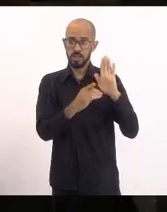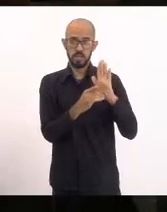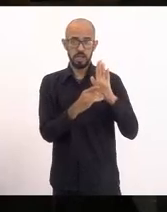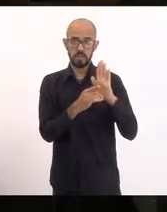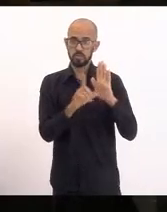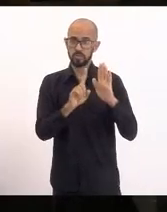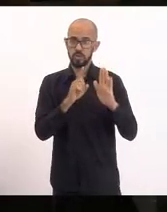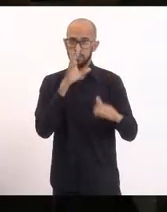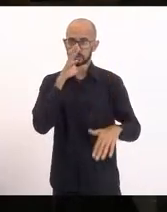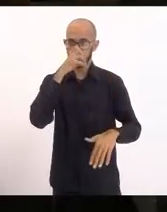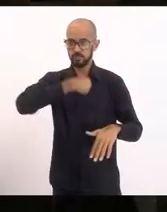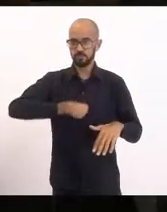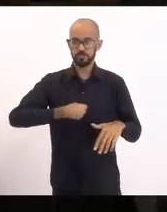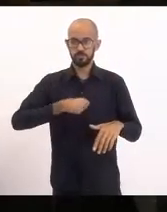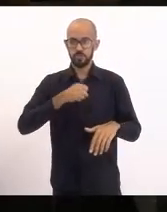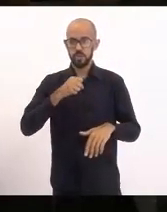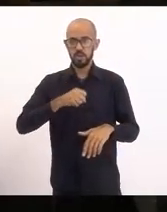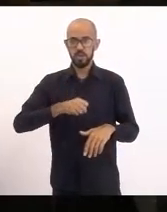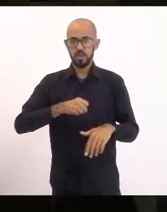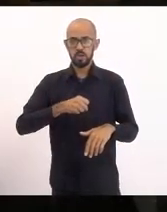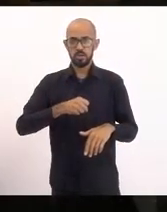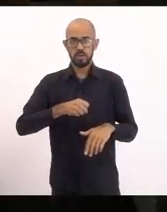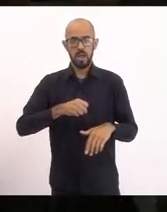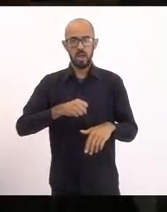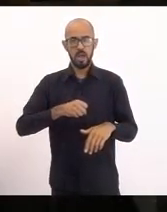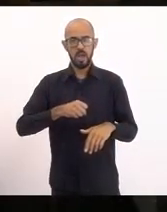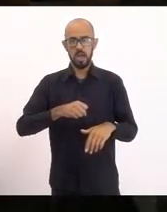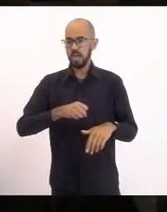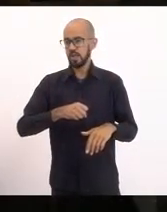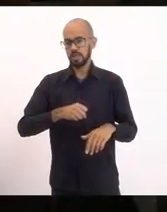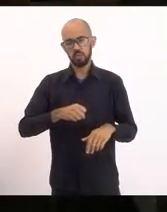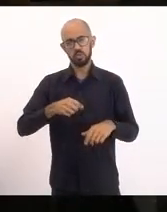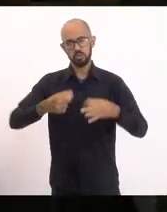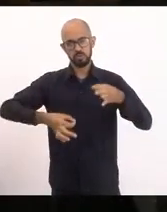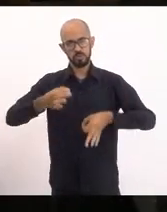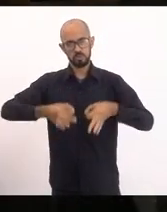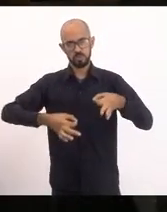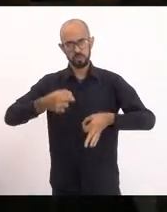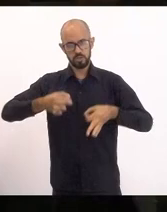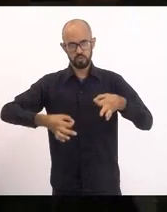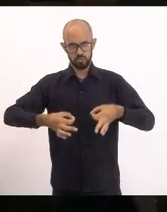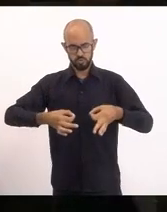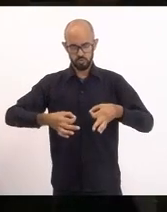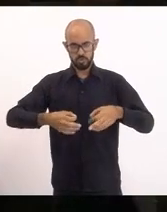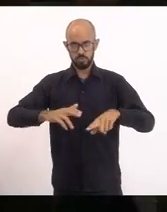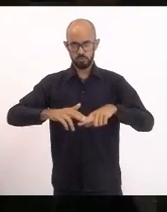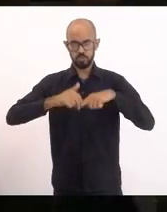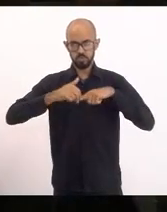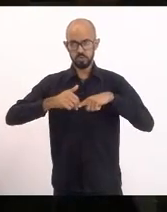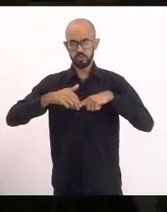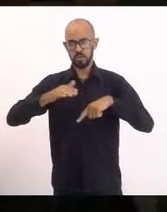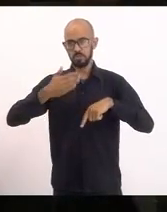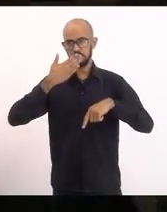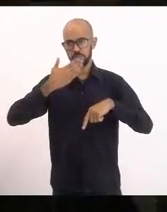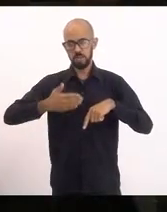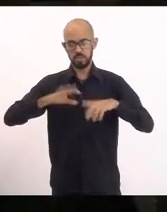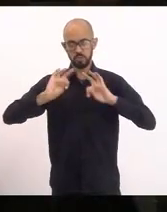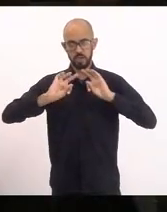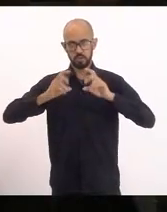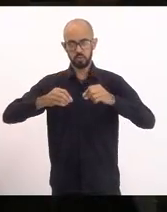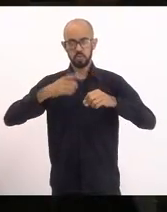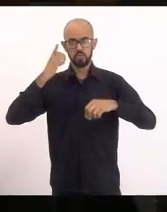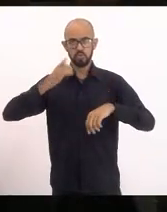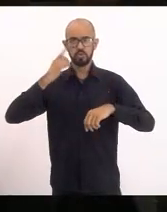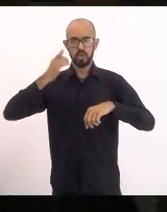um sopro no Tribunal de Justiça. Por isso, conclamo as senhoras e senhores